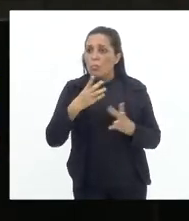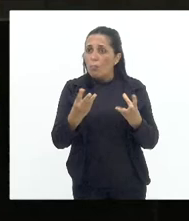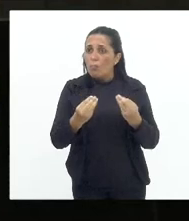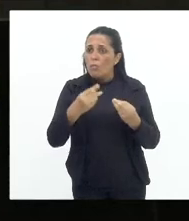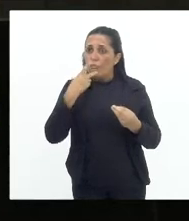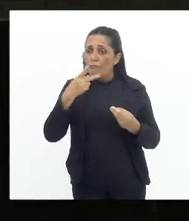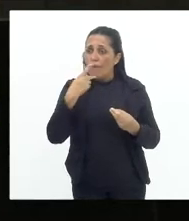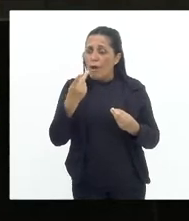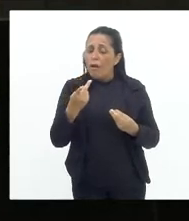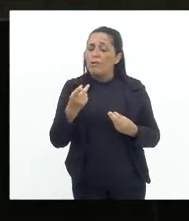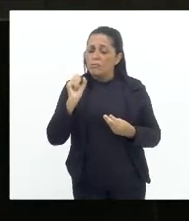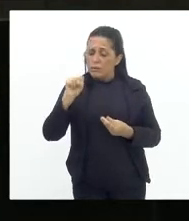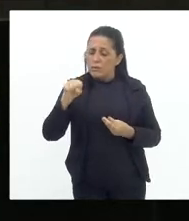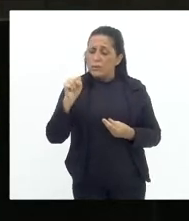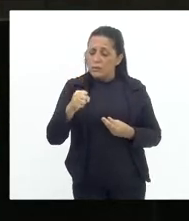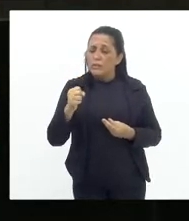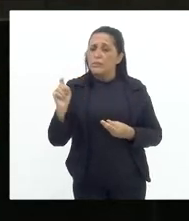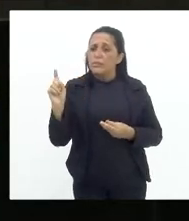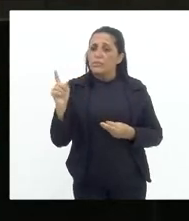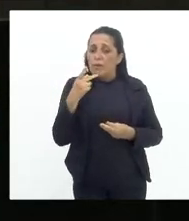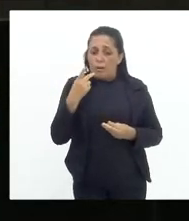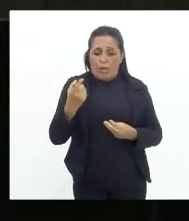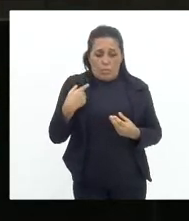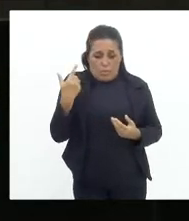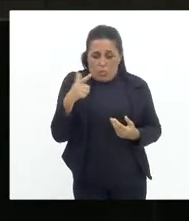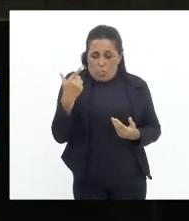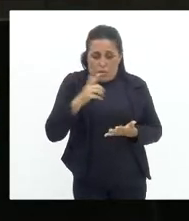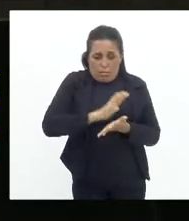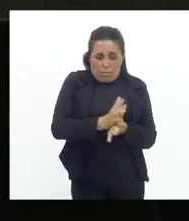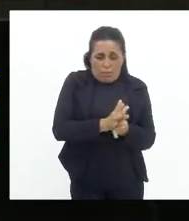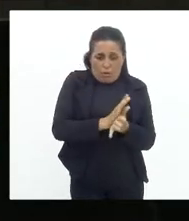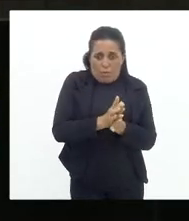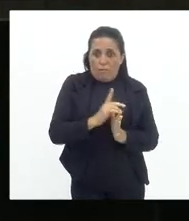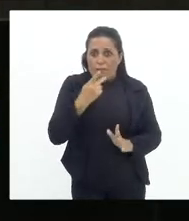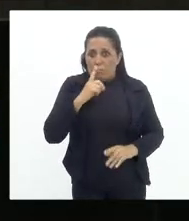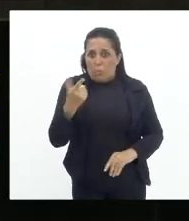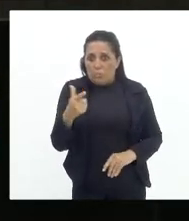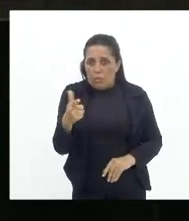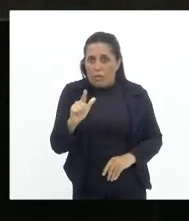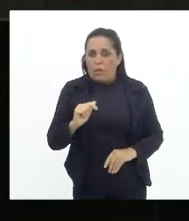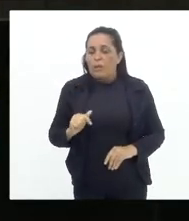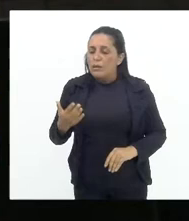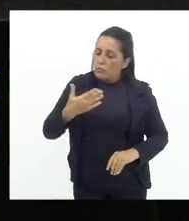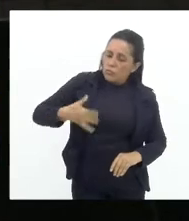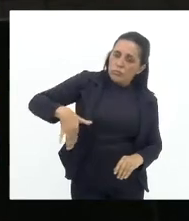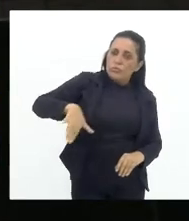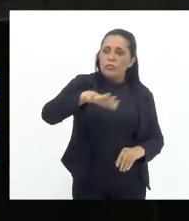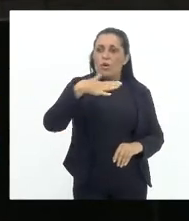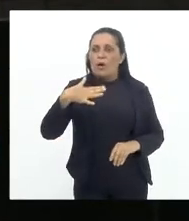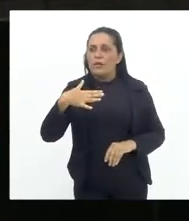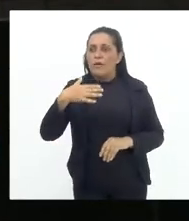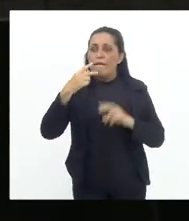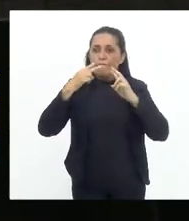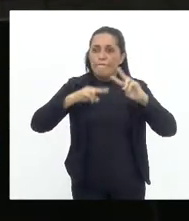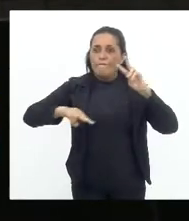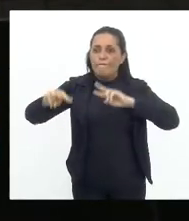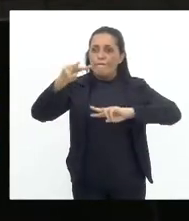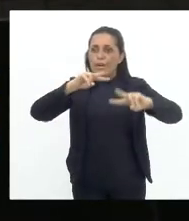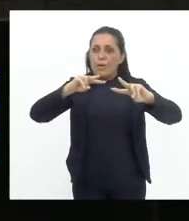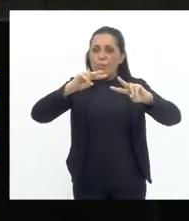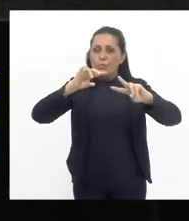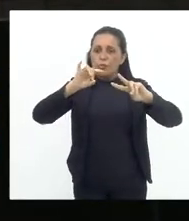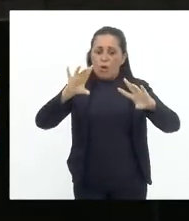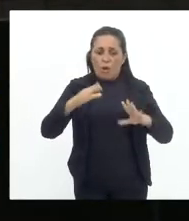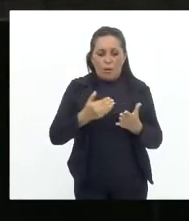inclusive negando a existência do racismo institucional quando nós se uma presidente vemos não só